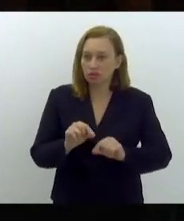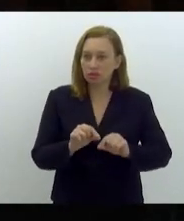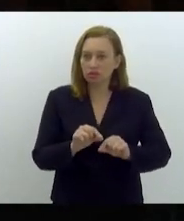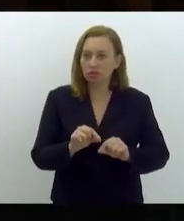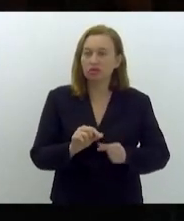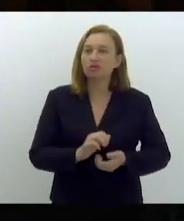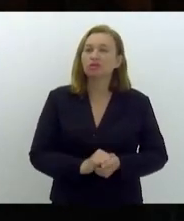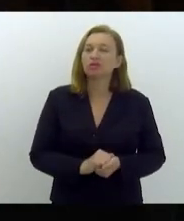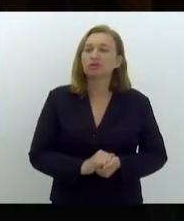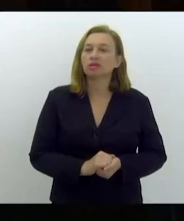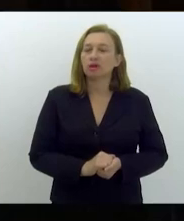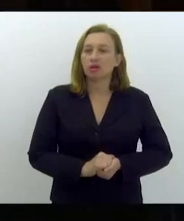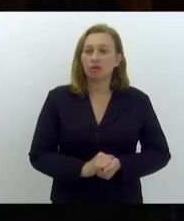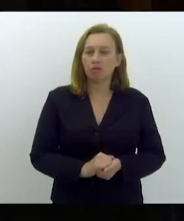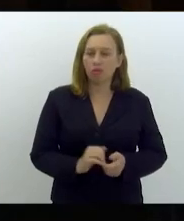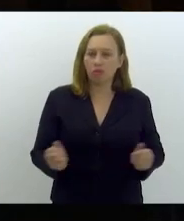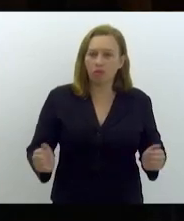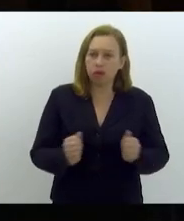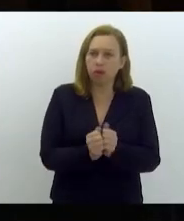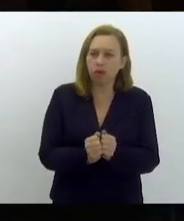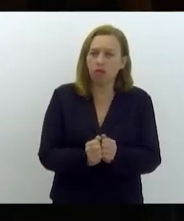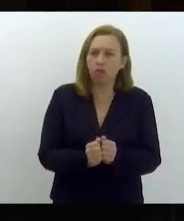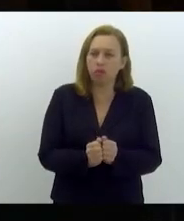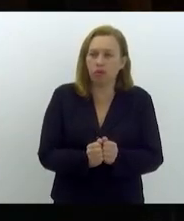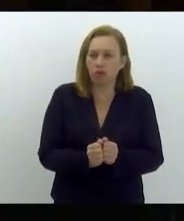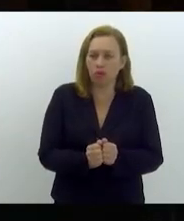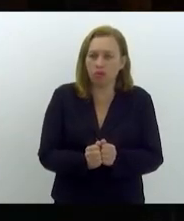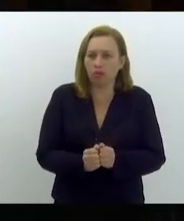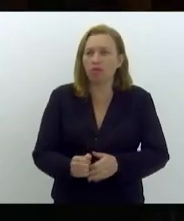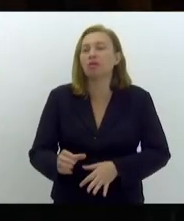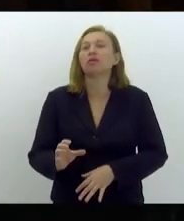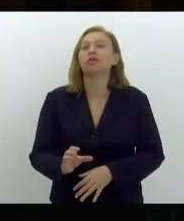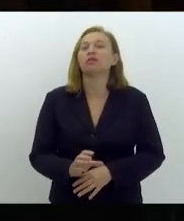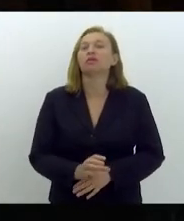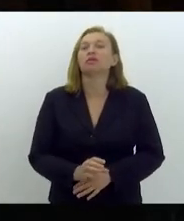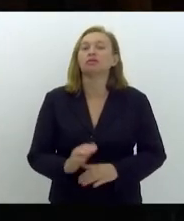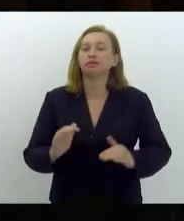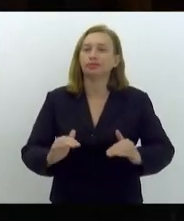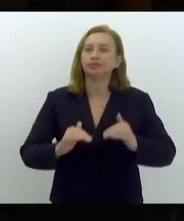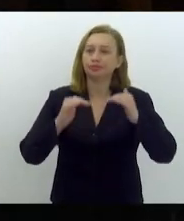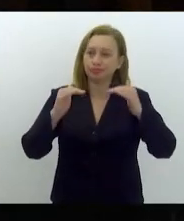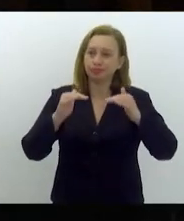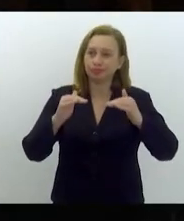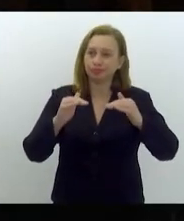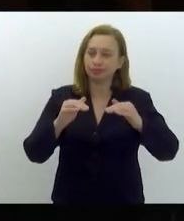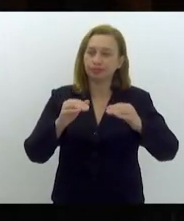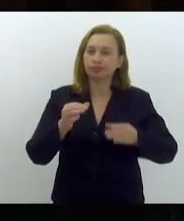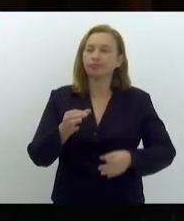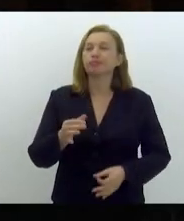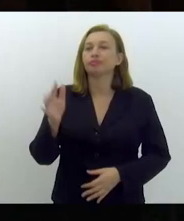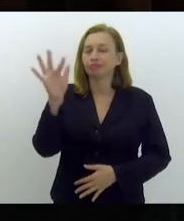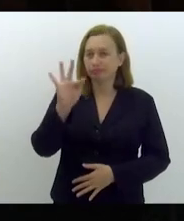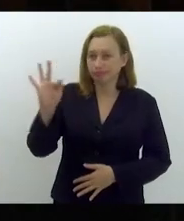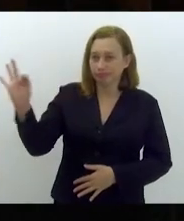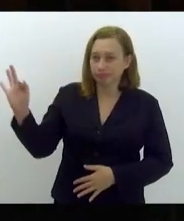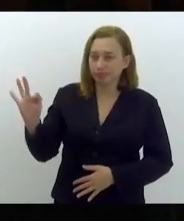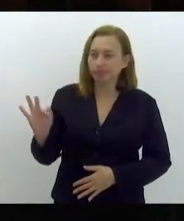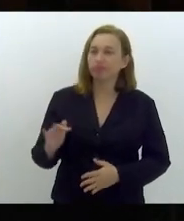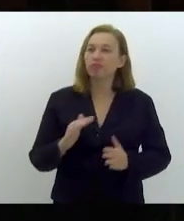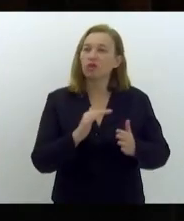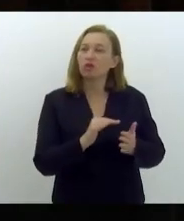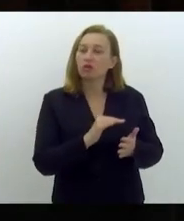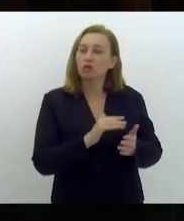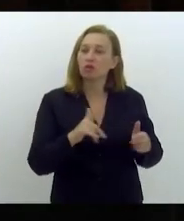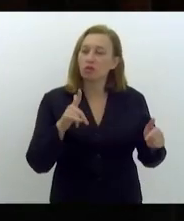que interceda junto ao Supremo Tribunal Federal para garantir a continuidade do atual corte de